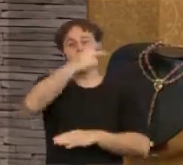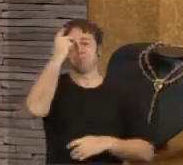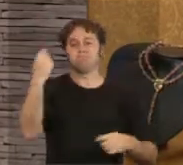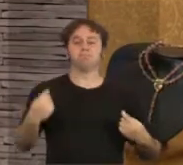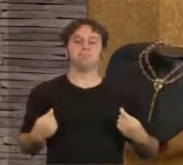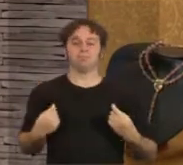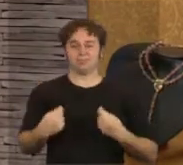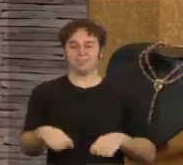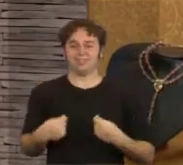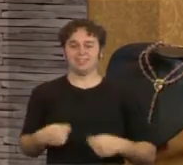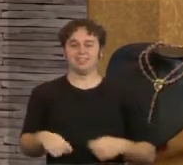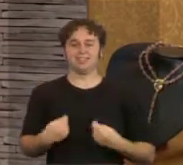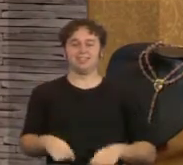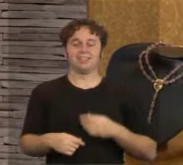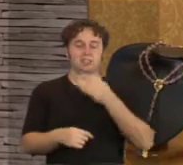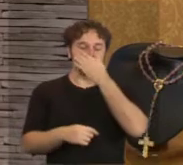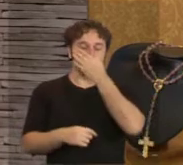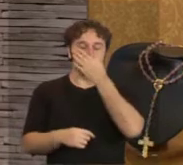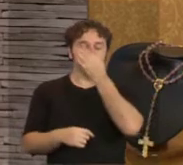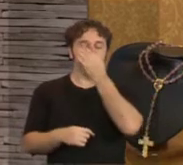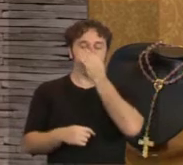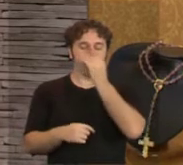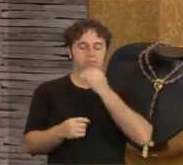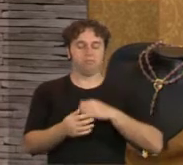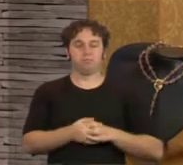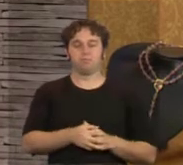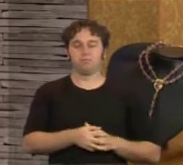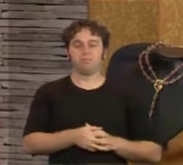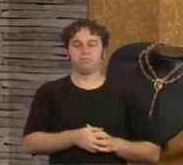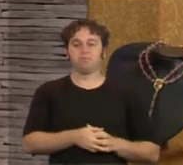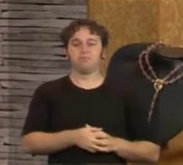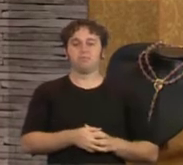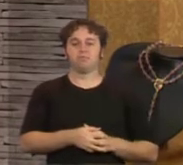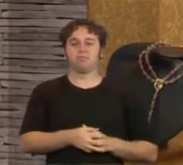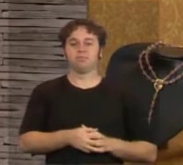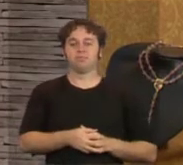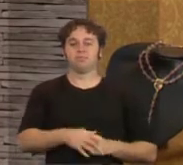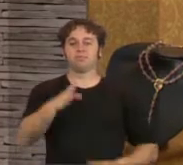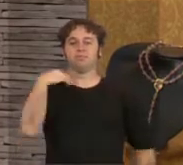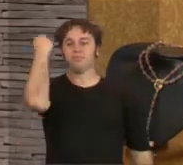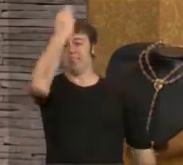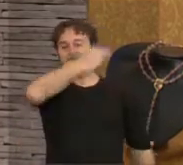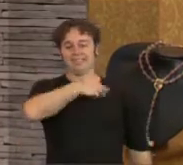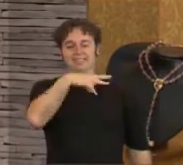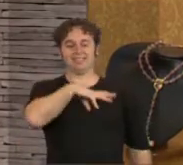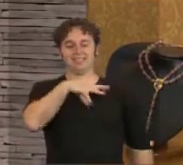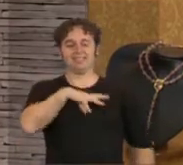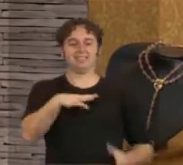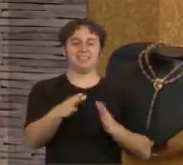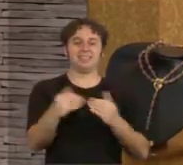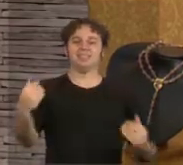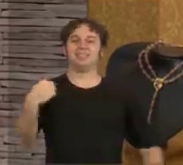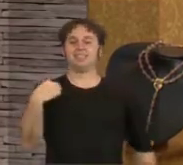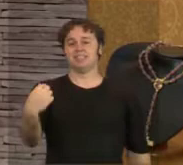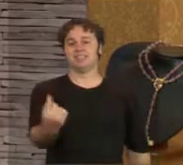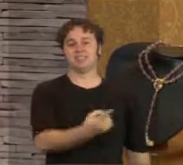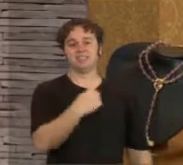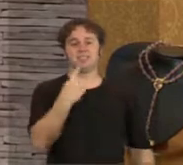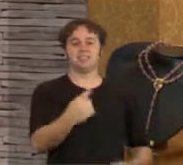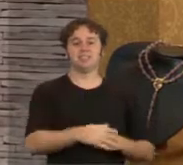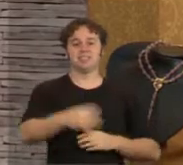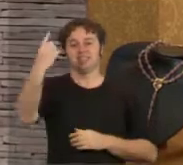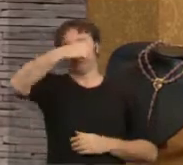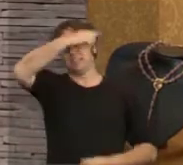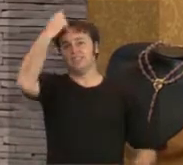para o céu e socorrei principalmente as que mais precisarem. Nossa Senhora de Fátima, rogai por nós.